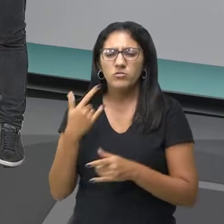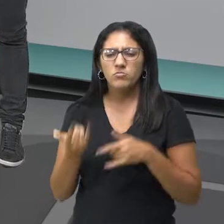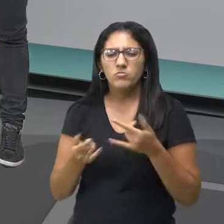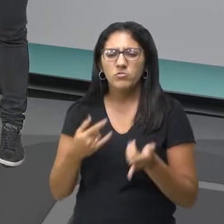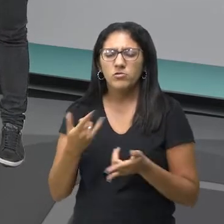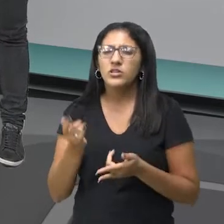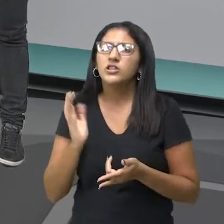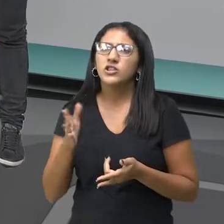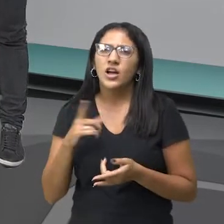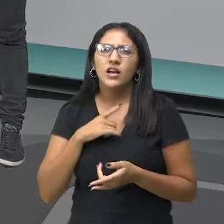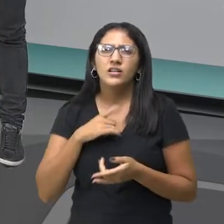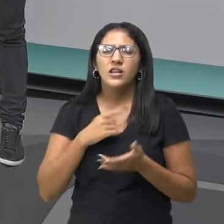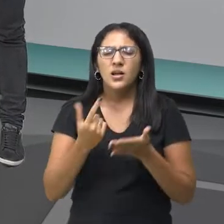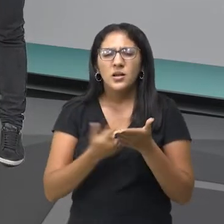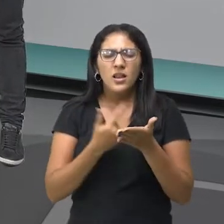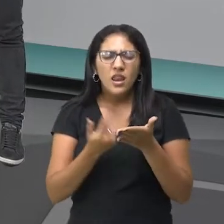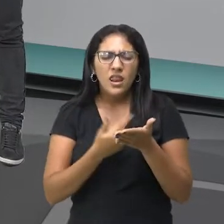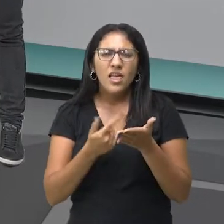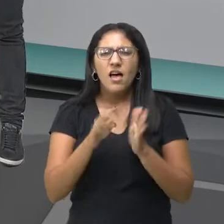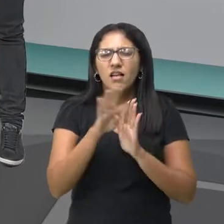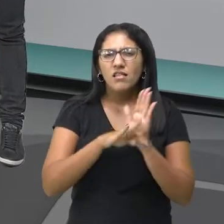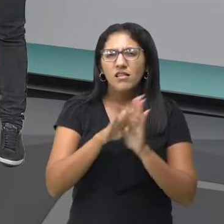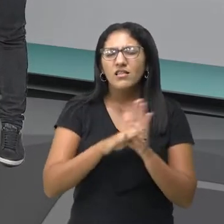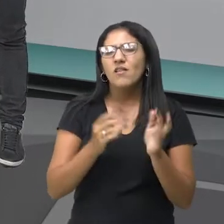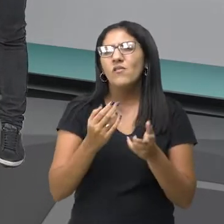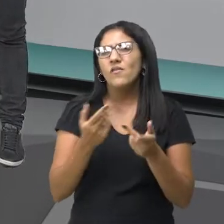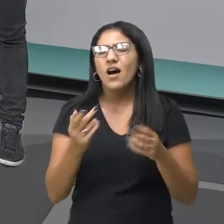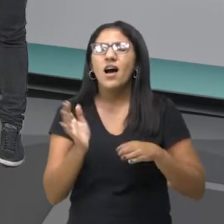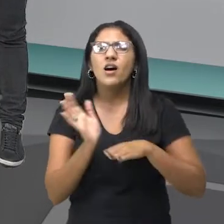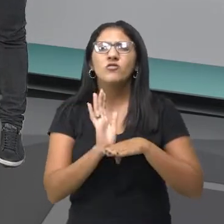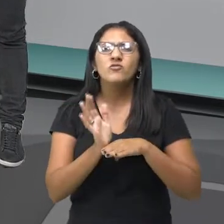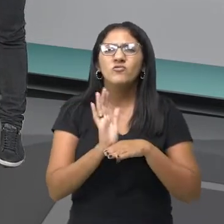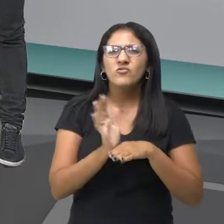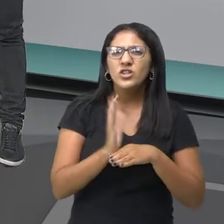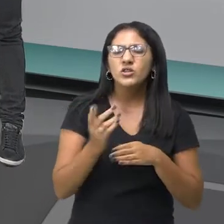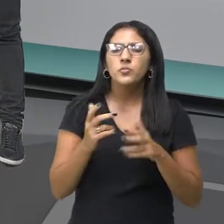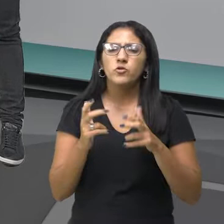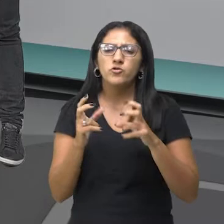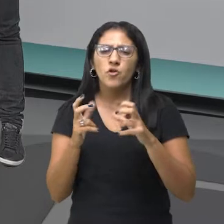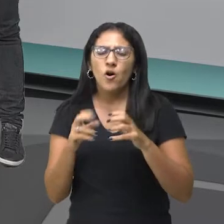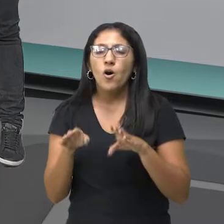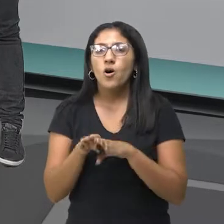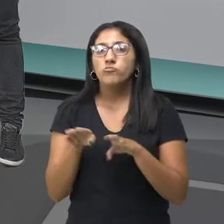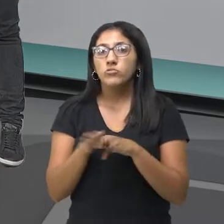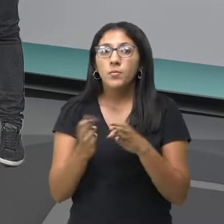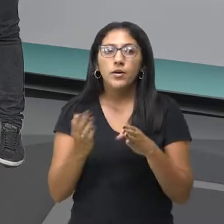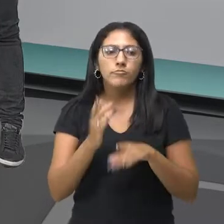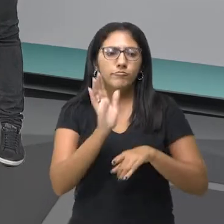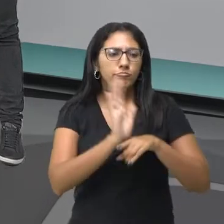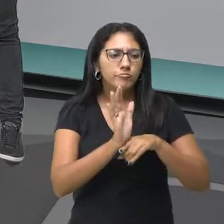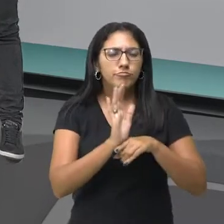apareceu em centenas de quadrinhos, filmes, jogos e séries animadas. E o